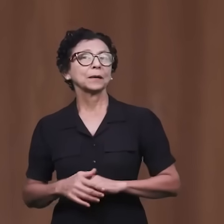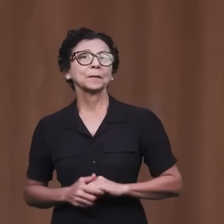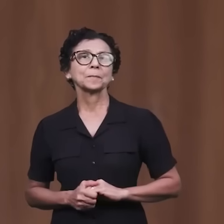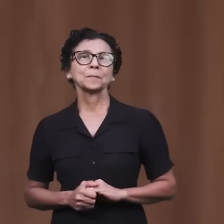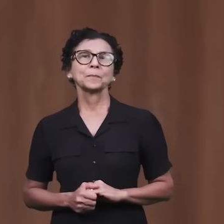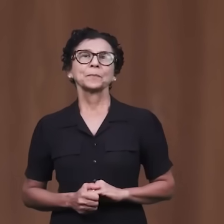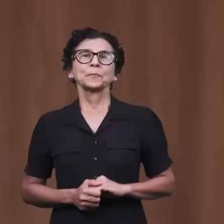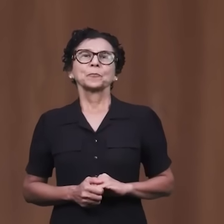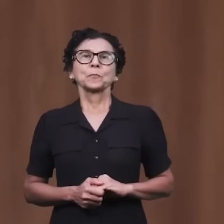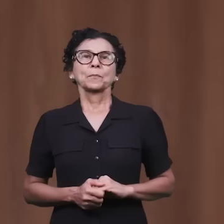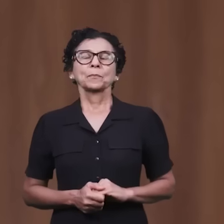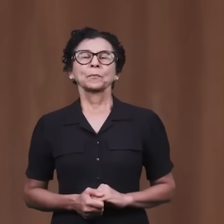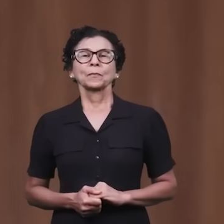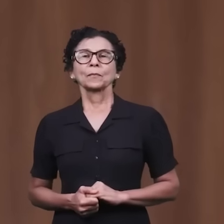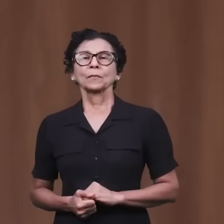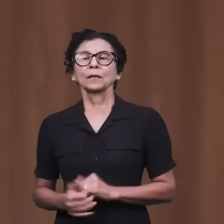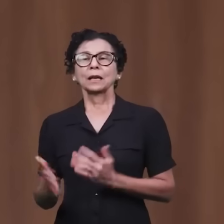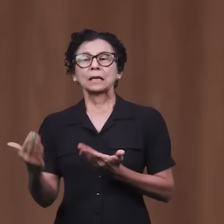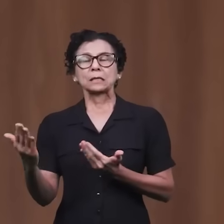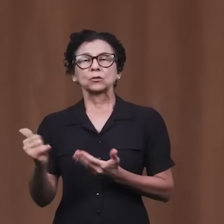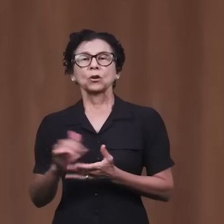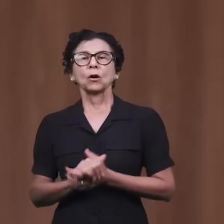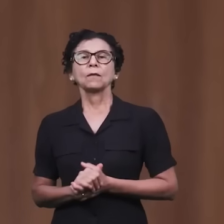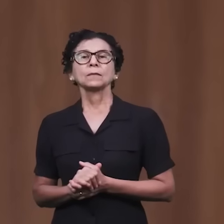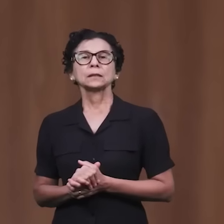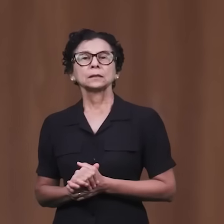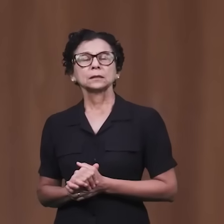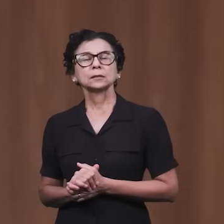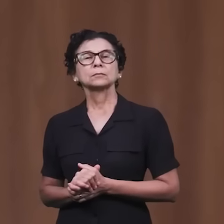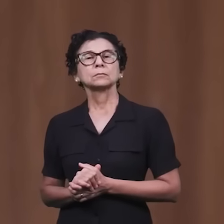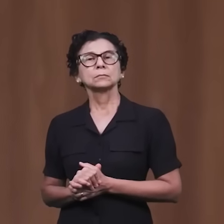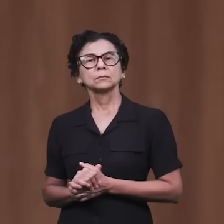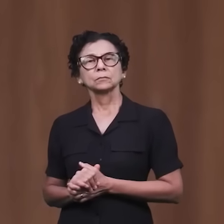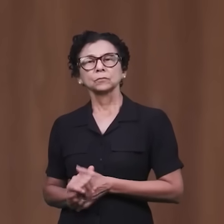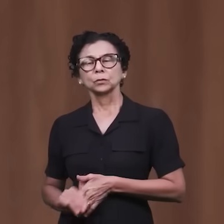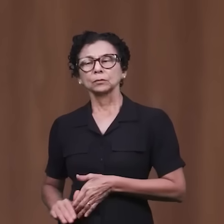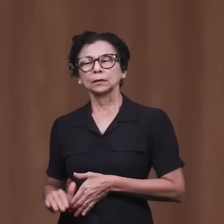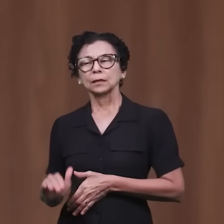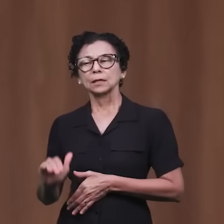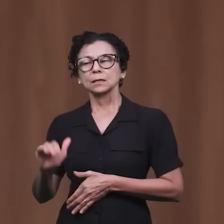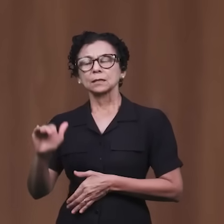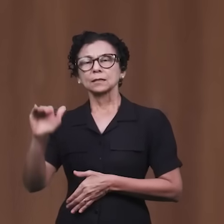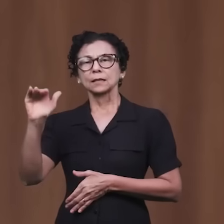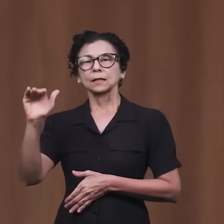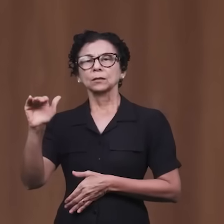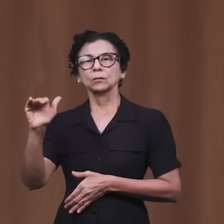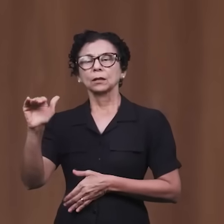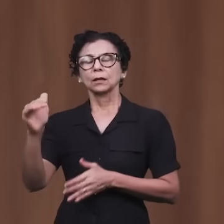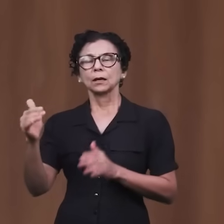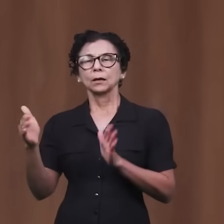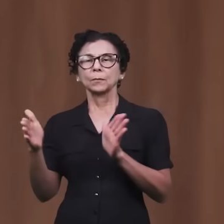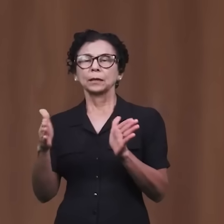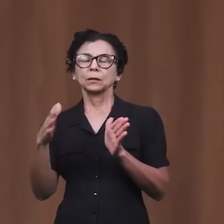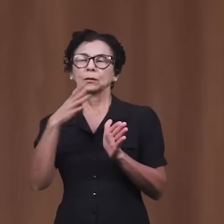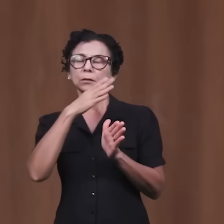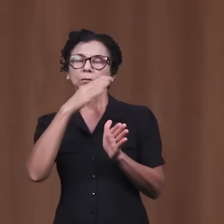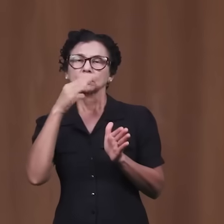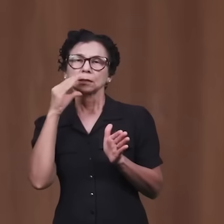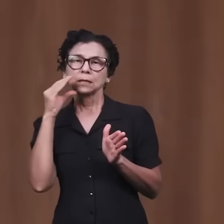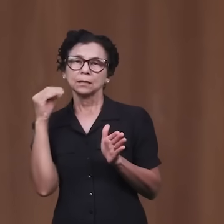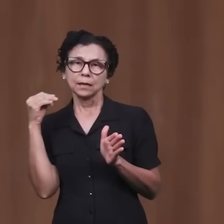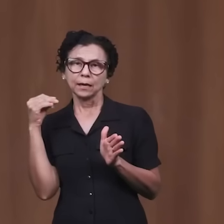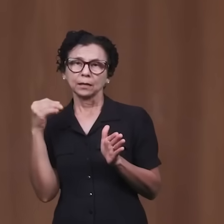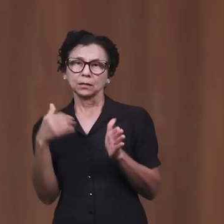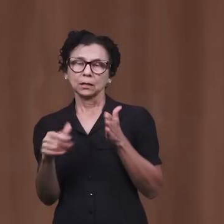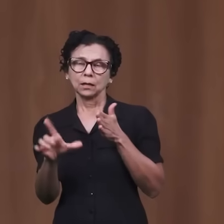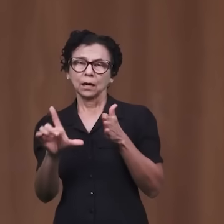nosso segredo está exatamente na formação desses jovens até a adolescência. Quando eles recebem o trabalho das professoras, que